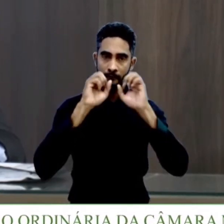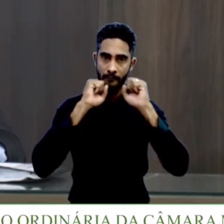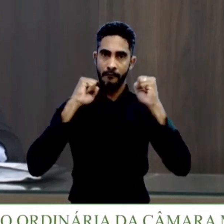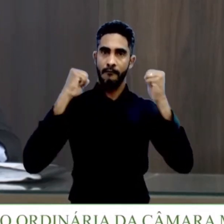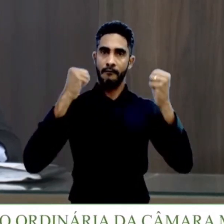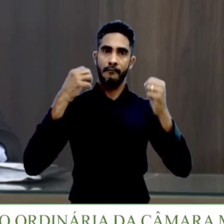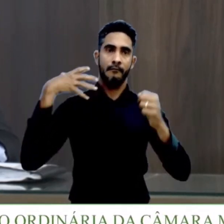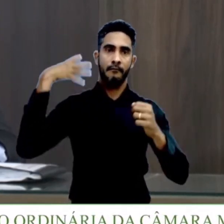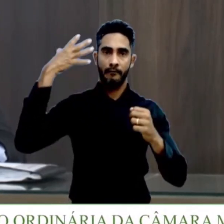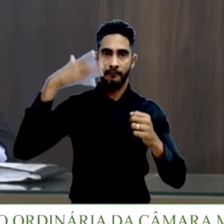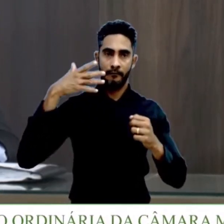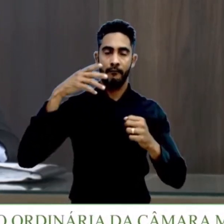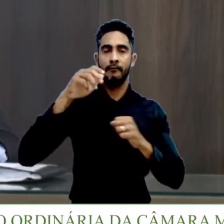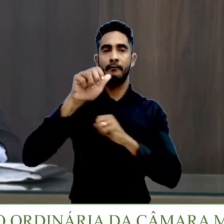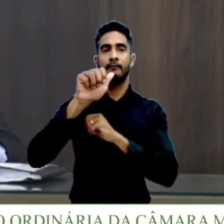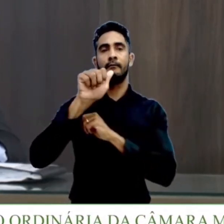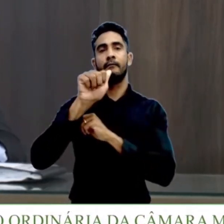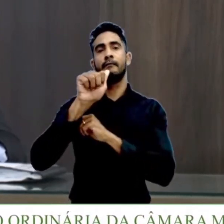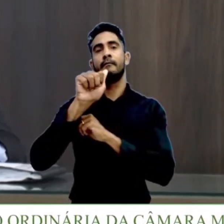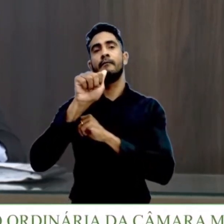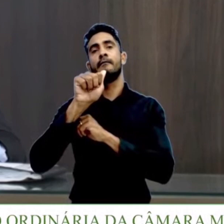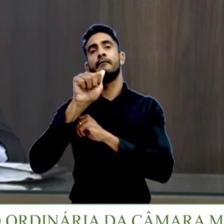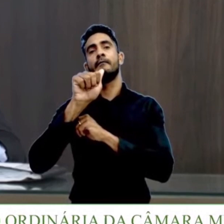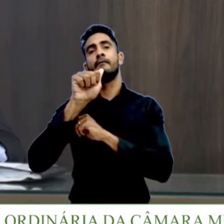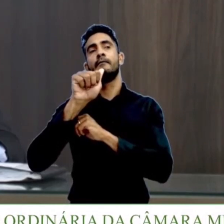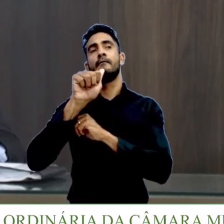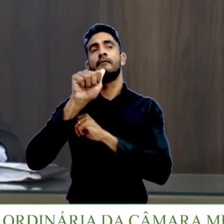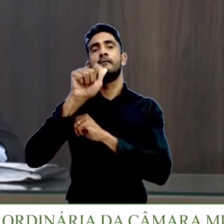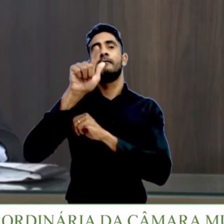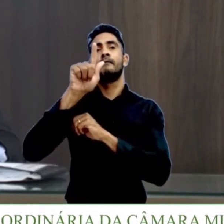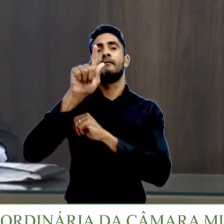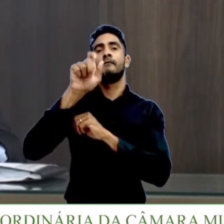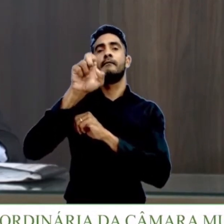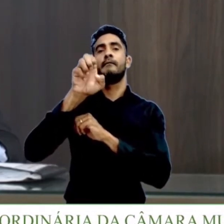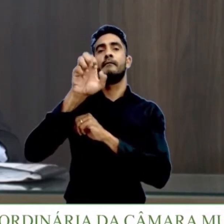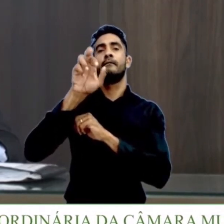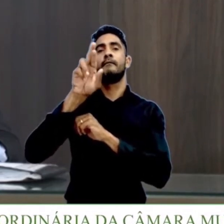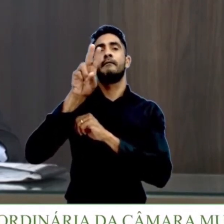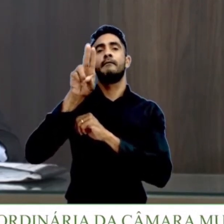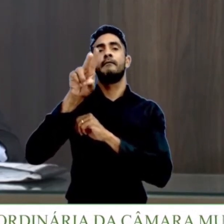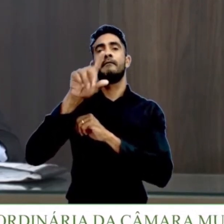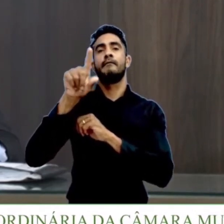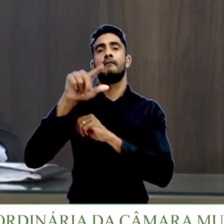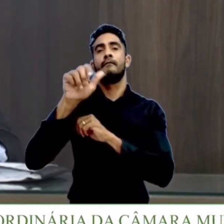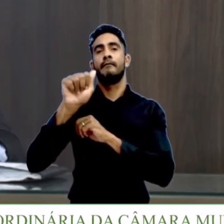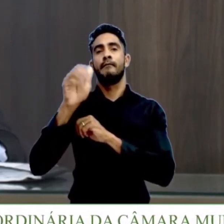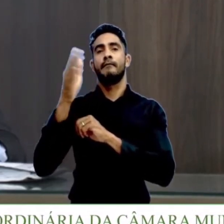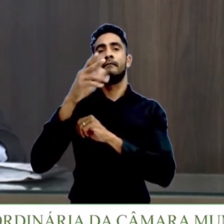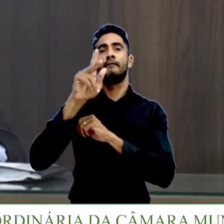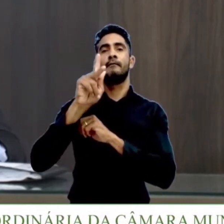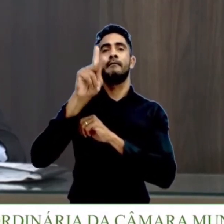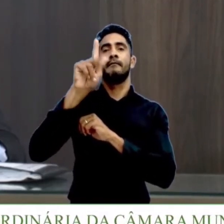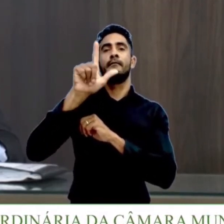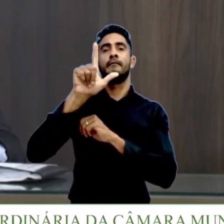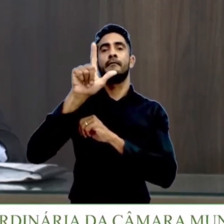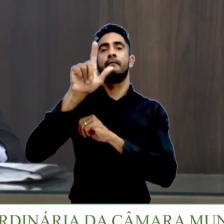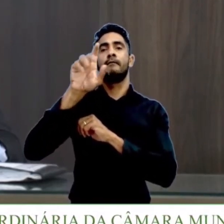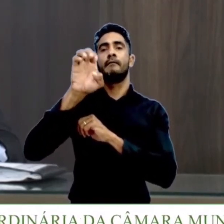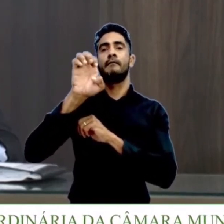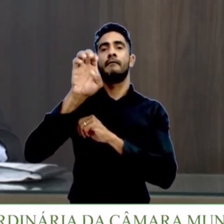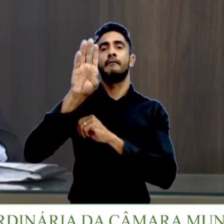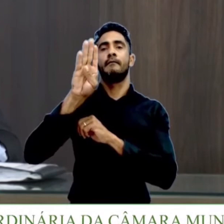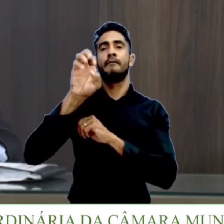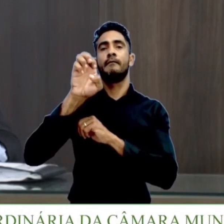senhora Austélia Mendes, senhora Jerusa Castro, senhor Kleber, do